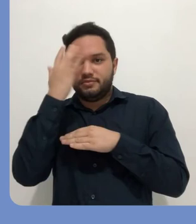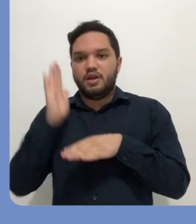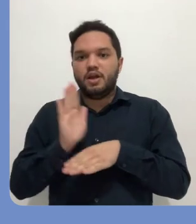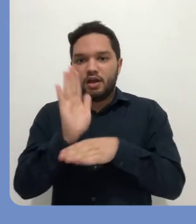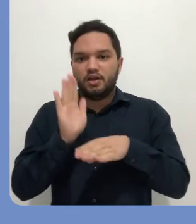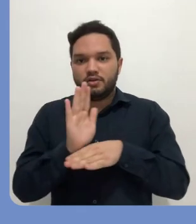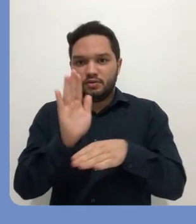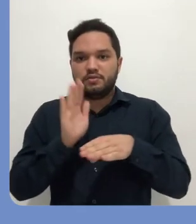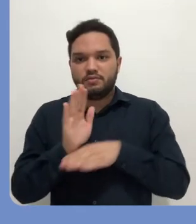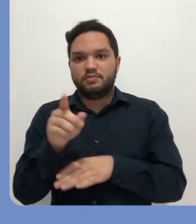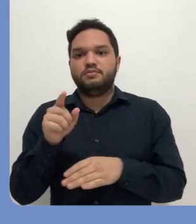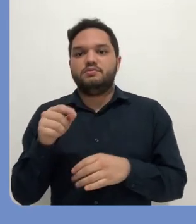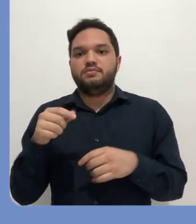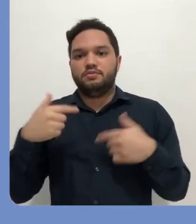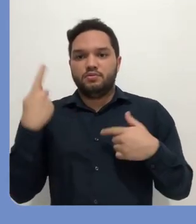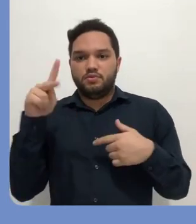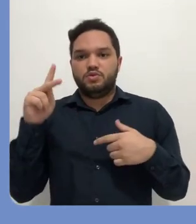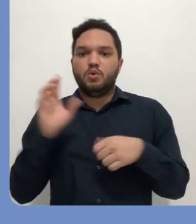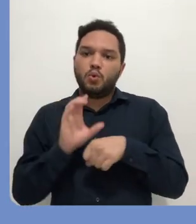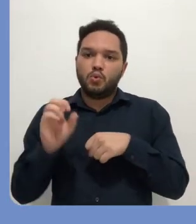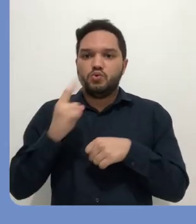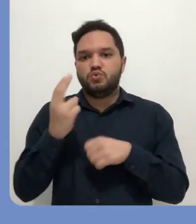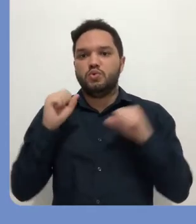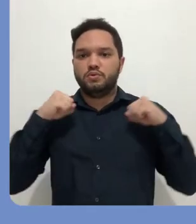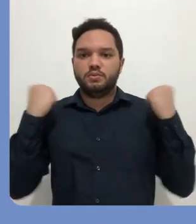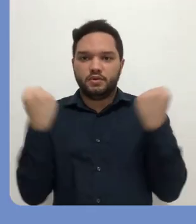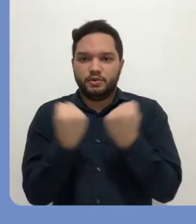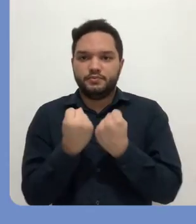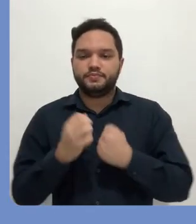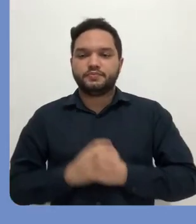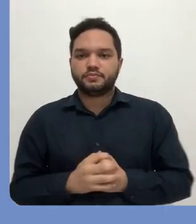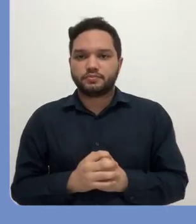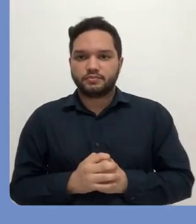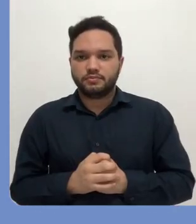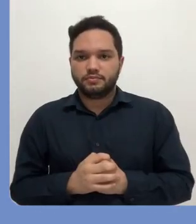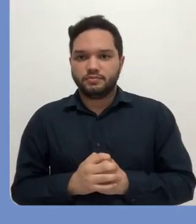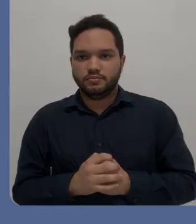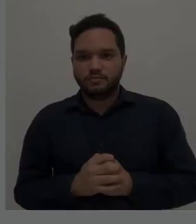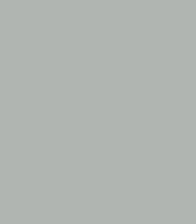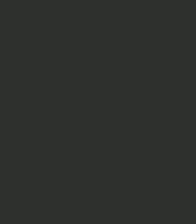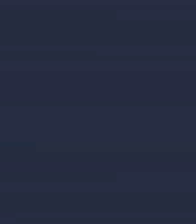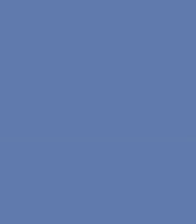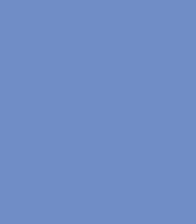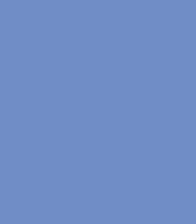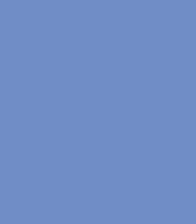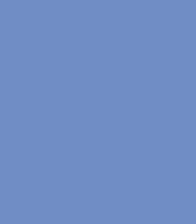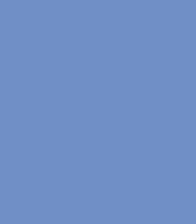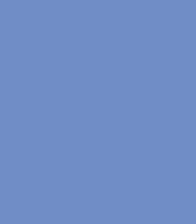essa pessoa já está incluída então como assistente na sua atividade.